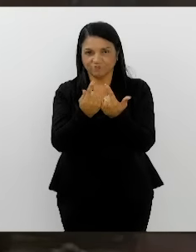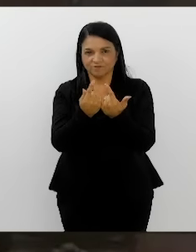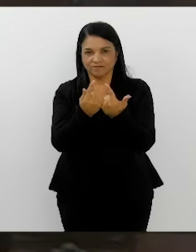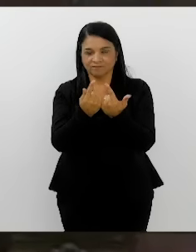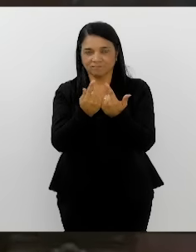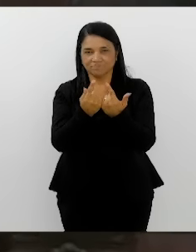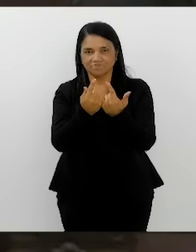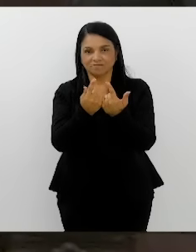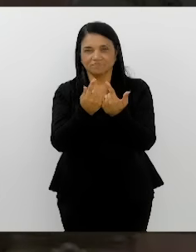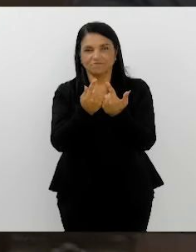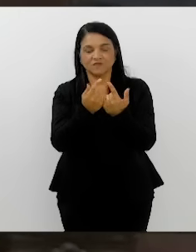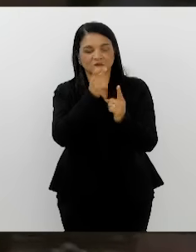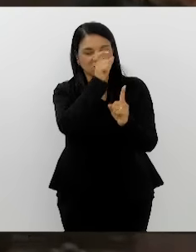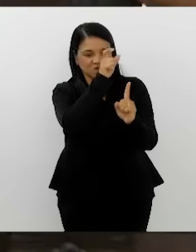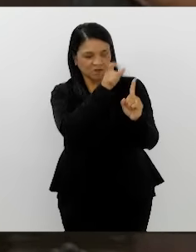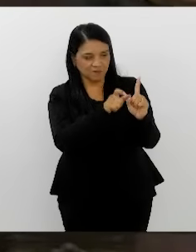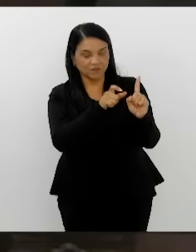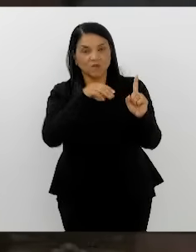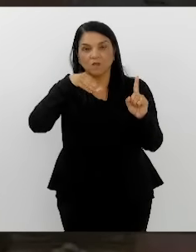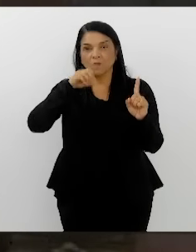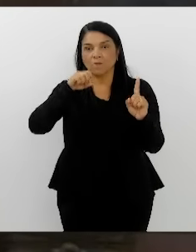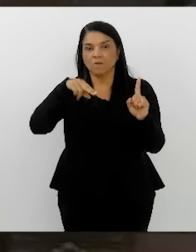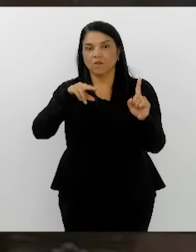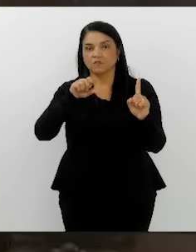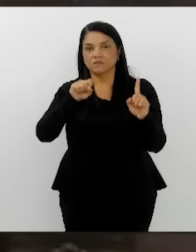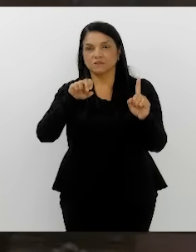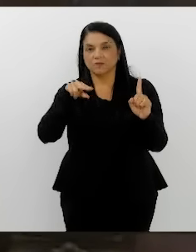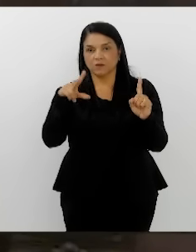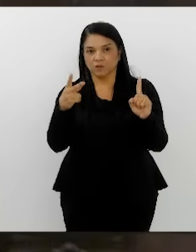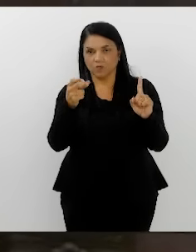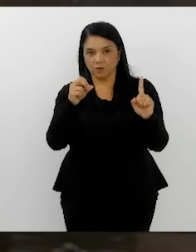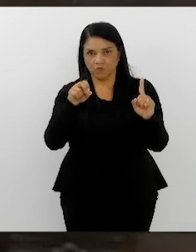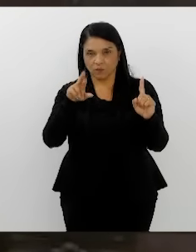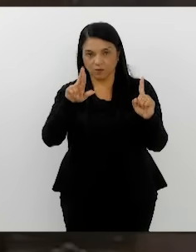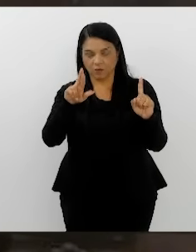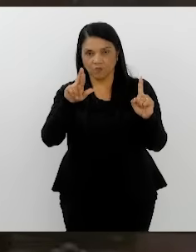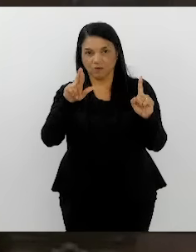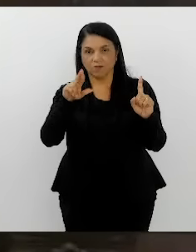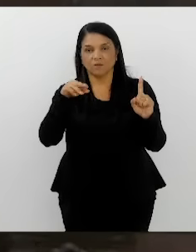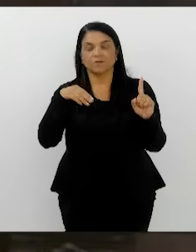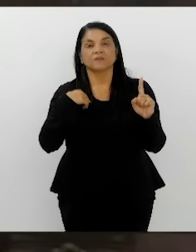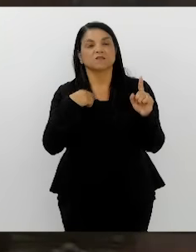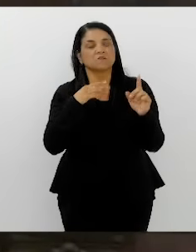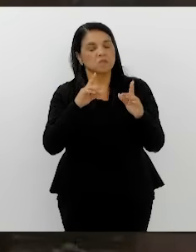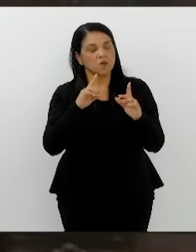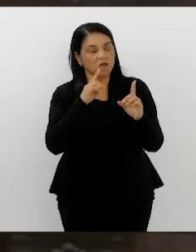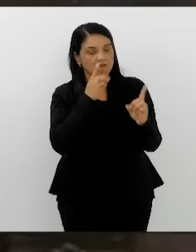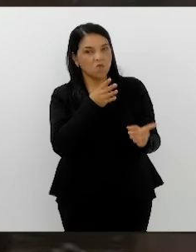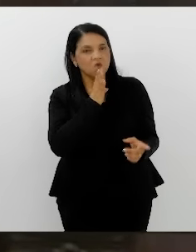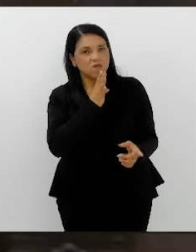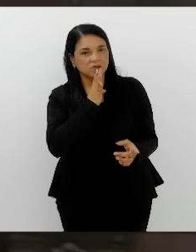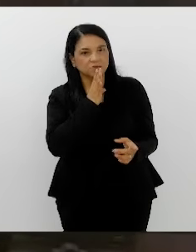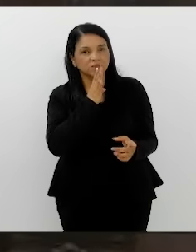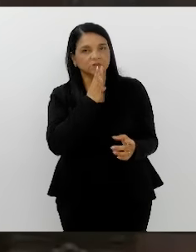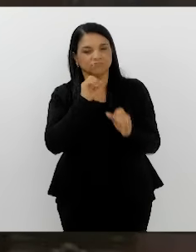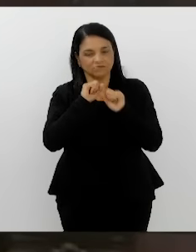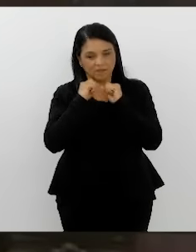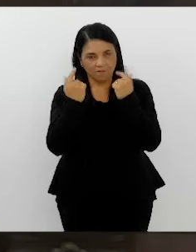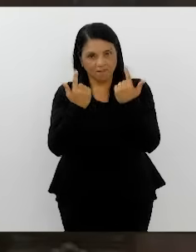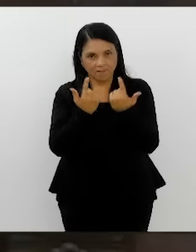agraciado, Monsenhor João Clar, um reconhecimento do Parlamento Fluminense ao trabalho desenvolvido em